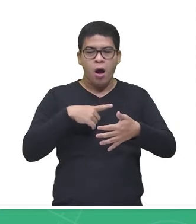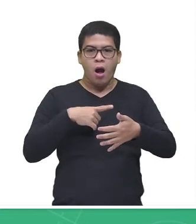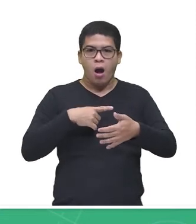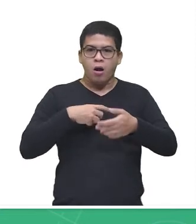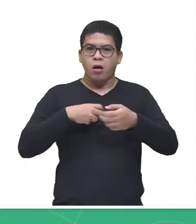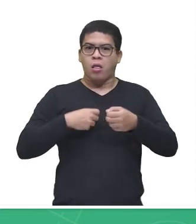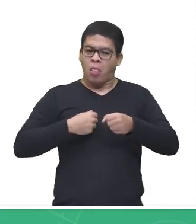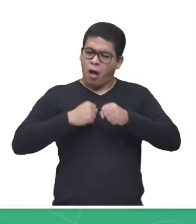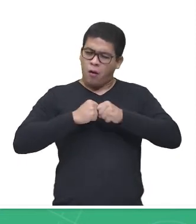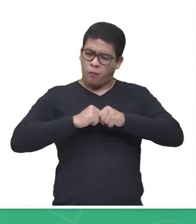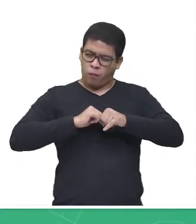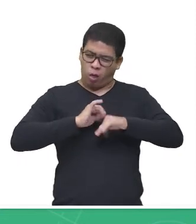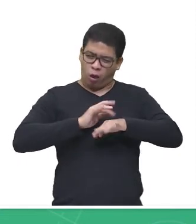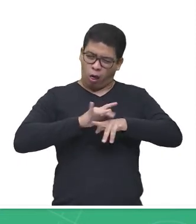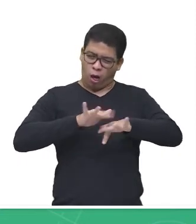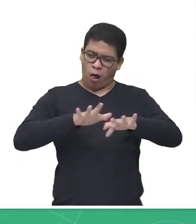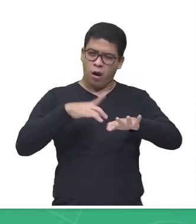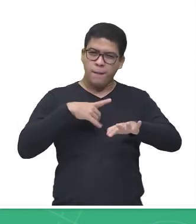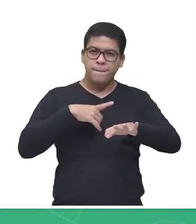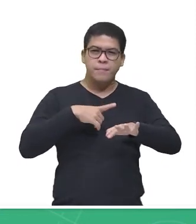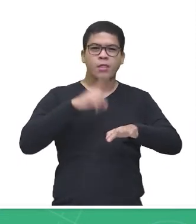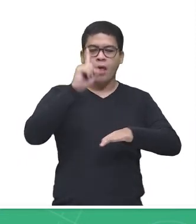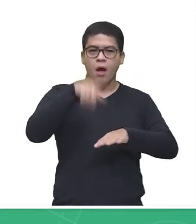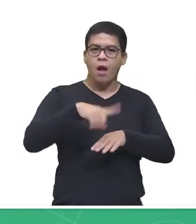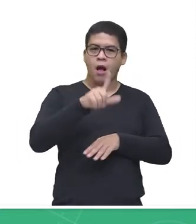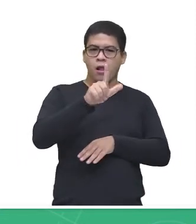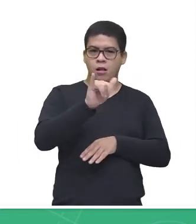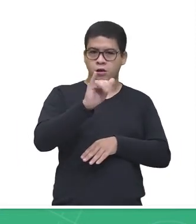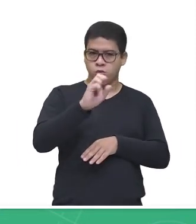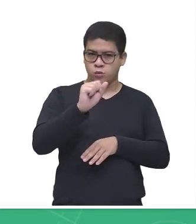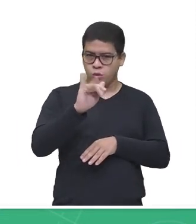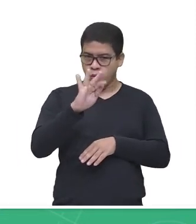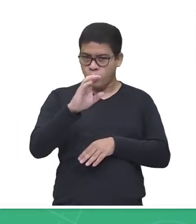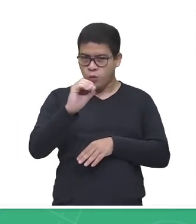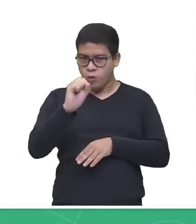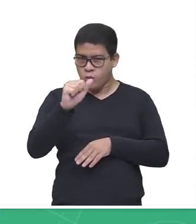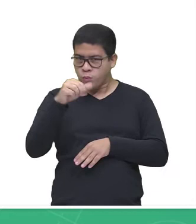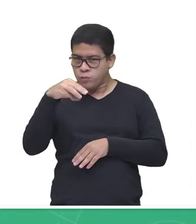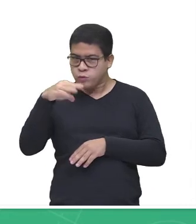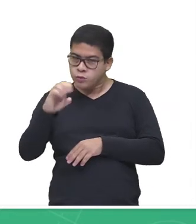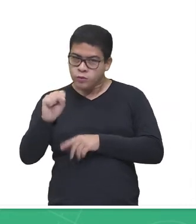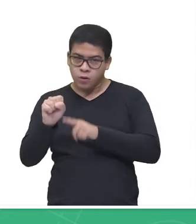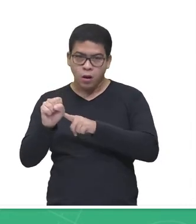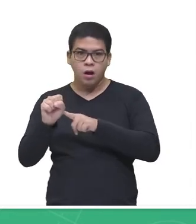tem enzimas digestivas, e vai acontecer a autodigestão das células, tá?